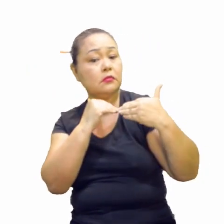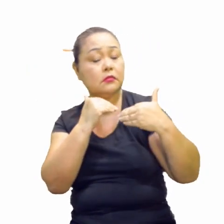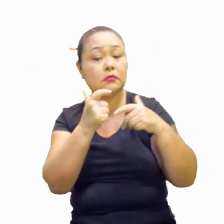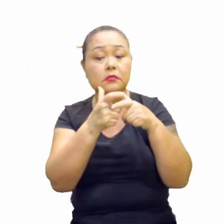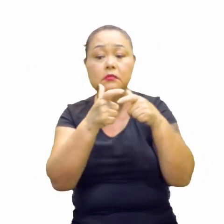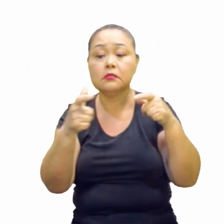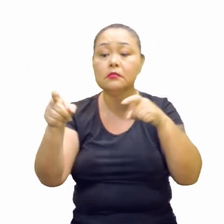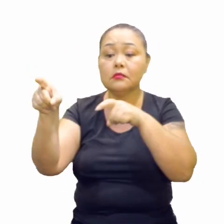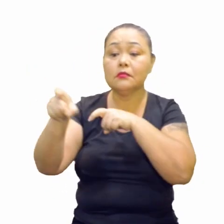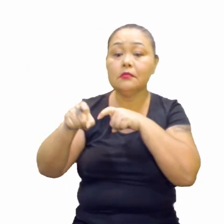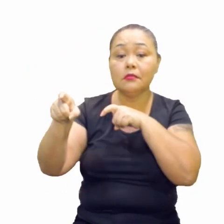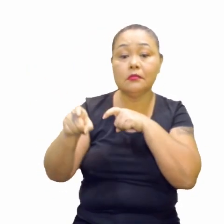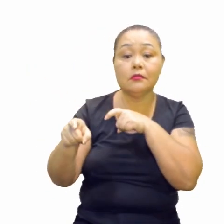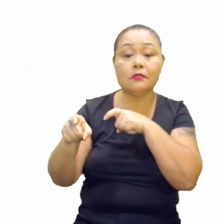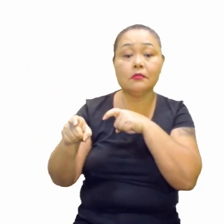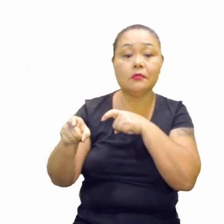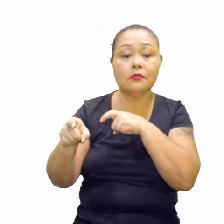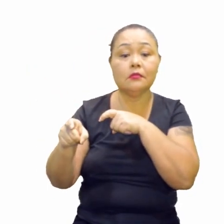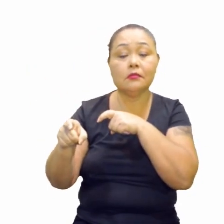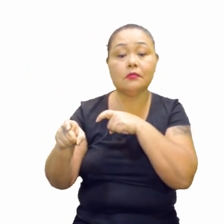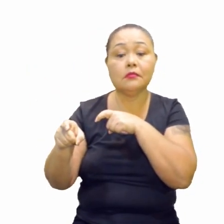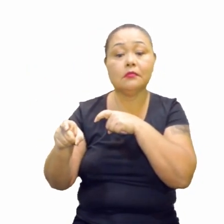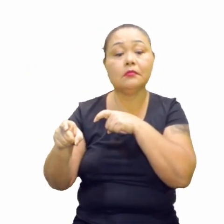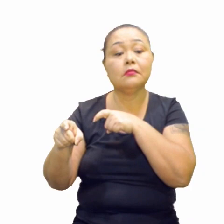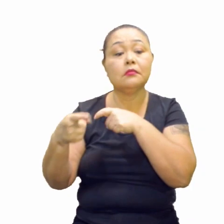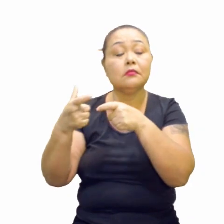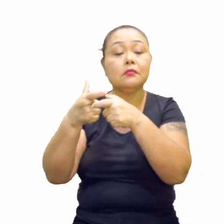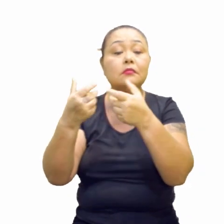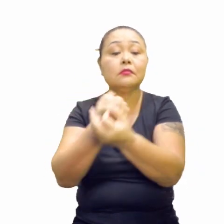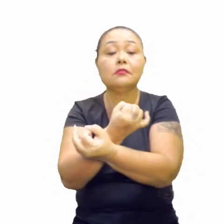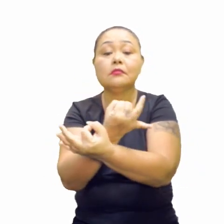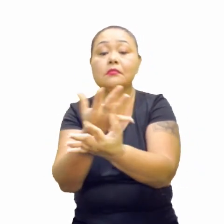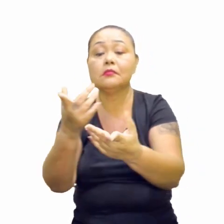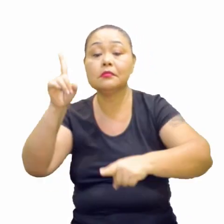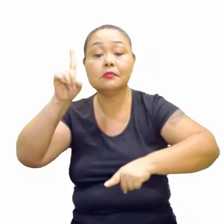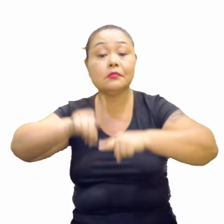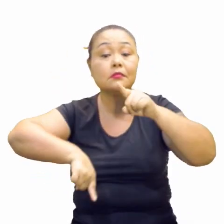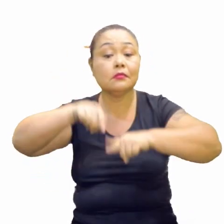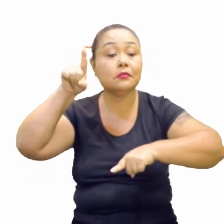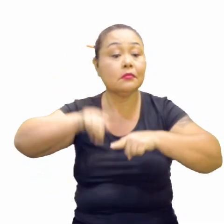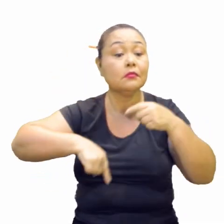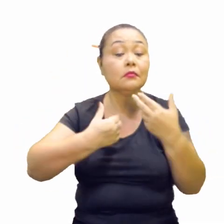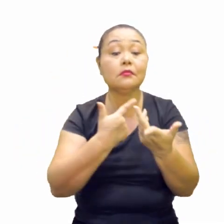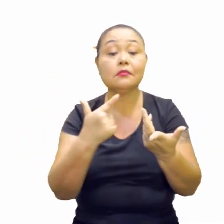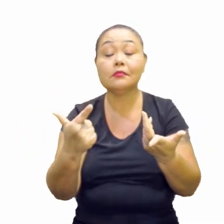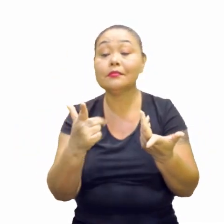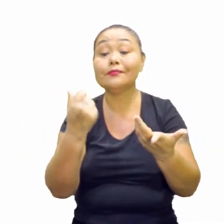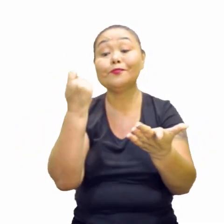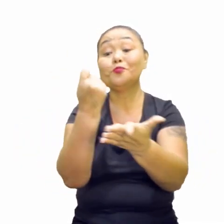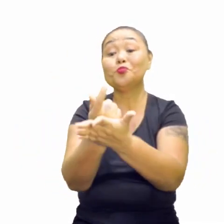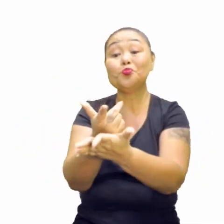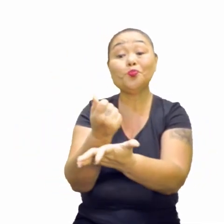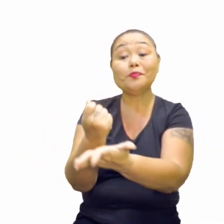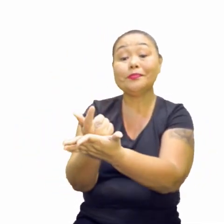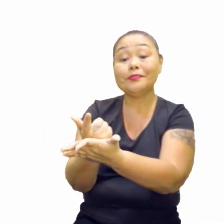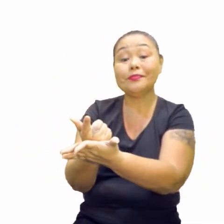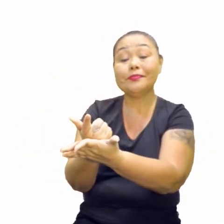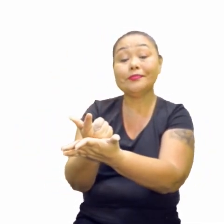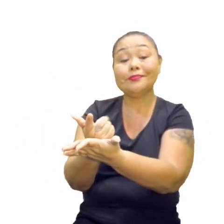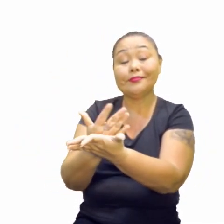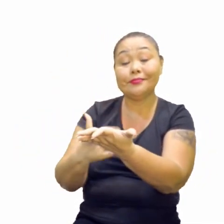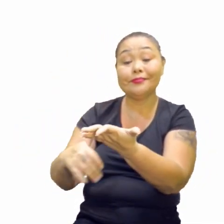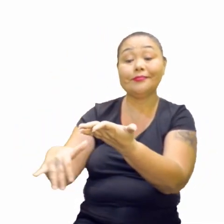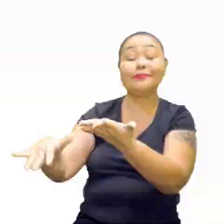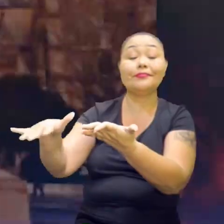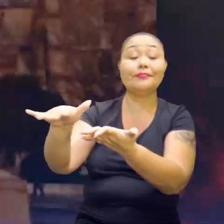isto é, uma enorme quantidade de produtos para os quais não existem compradores. Essa situação